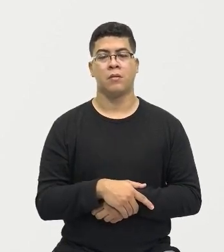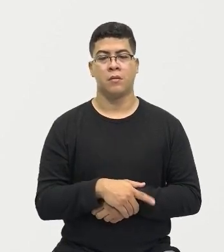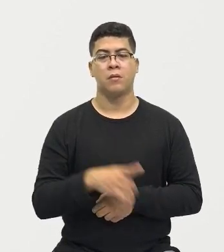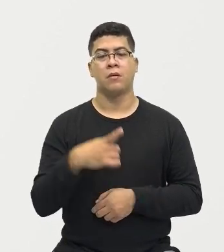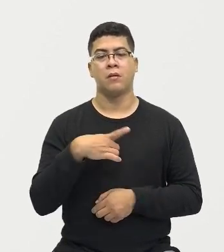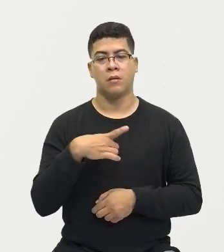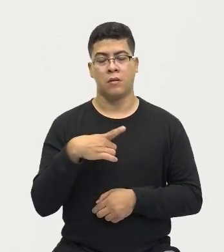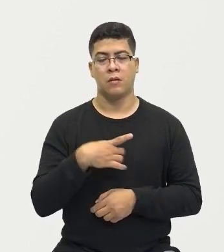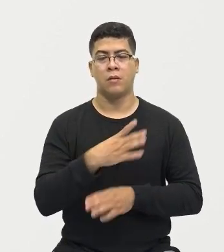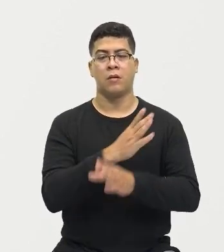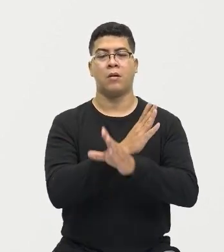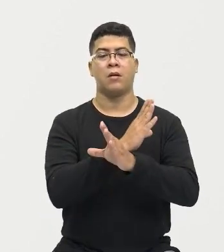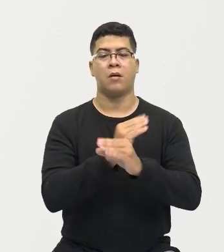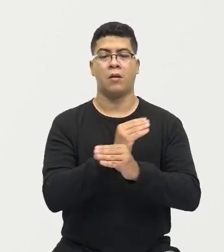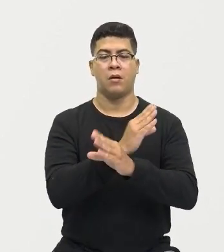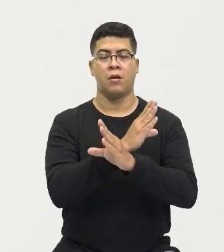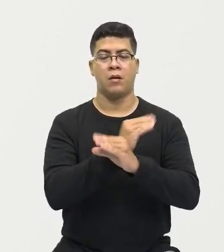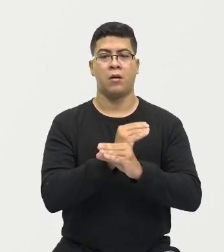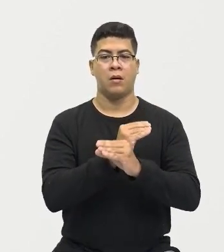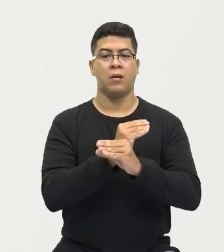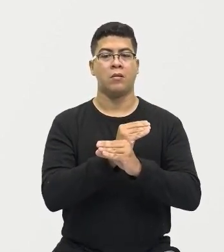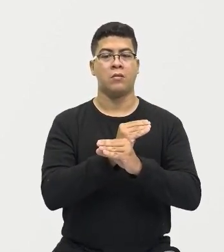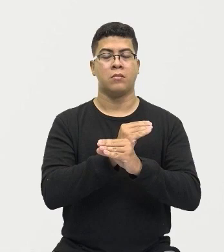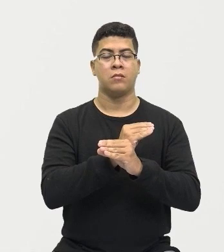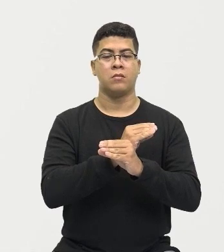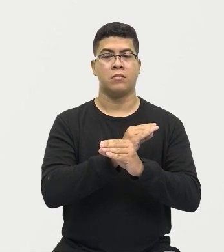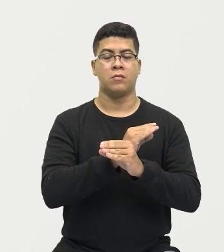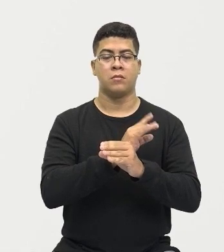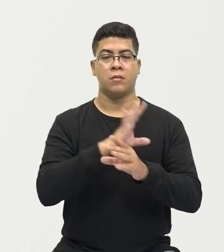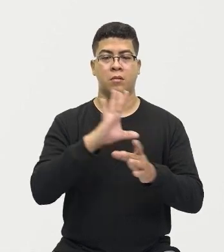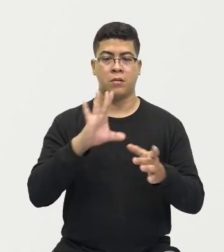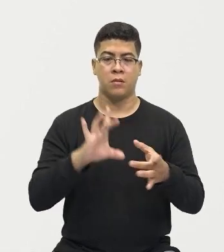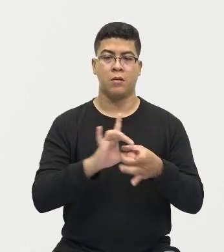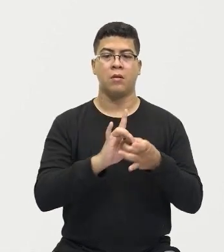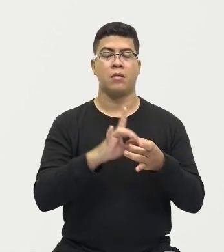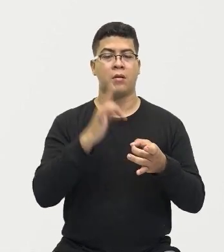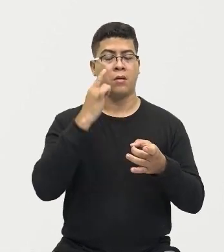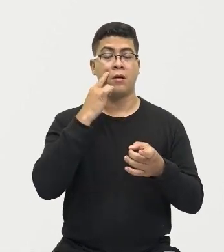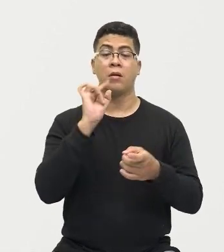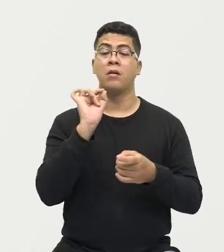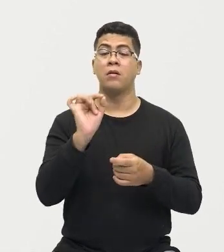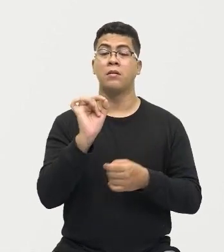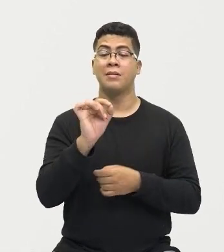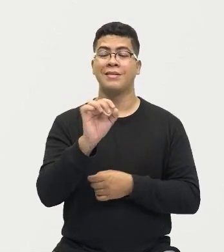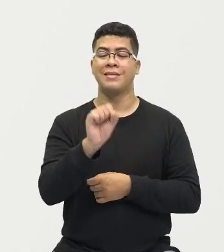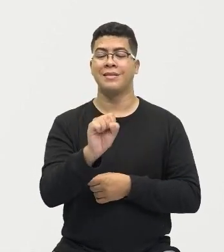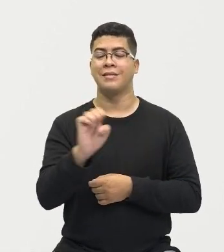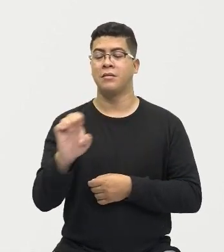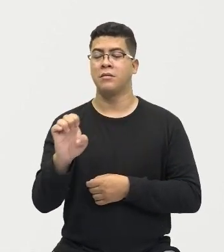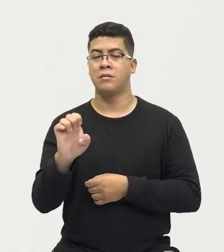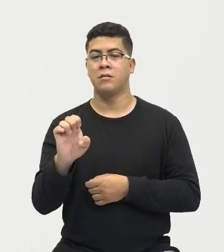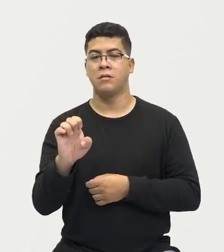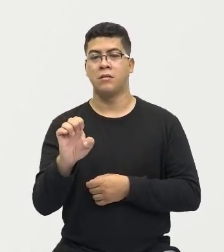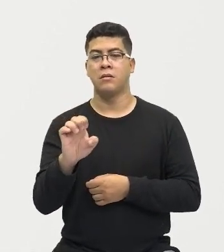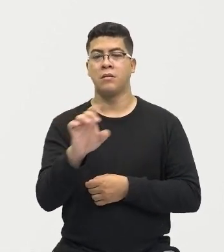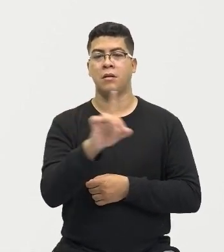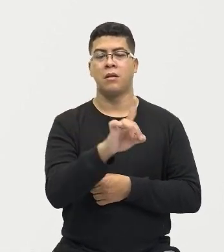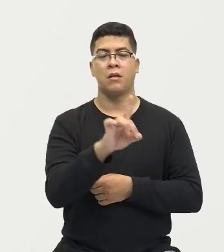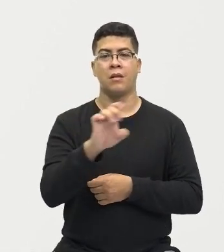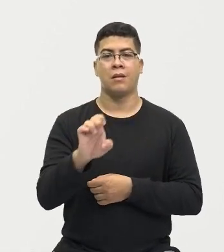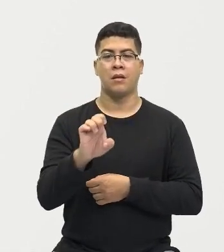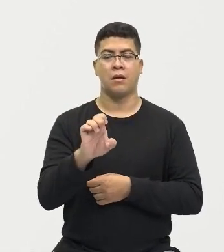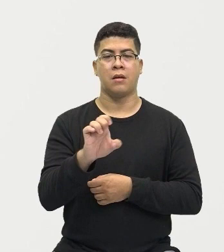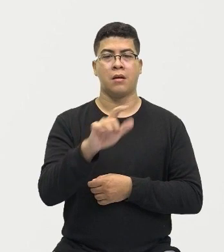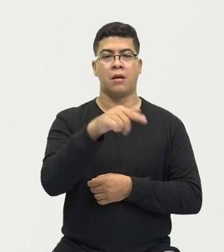falei, ou é o que, ou é o se, né? Se, ele vai estar aí ligando as duas orações, a oração principal e a